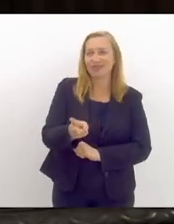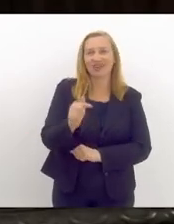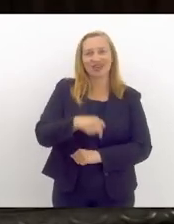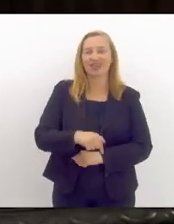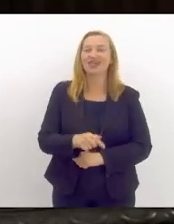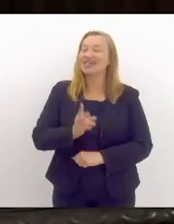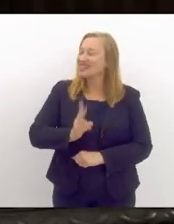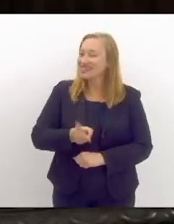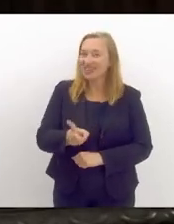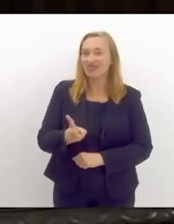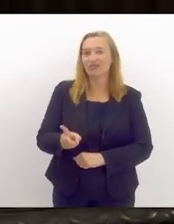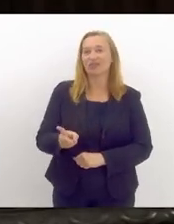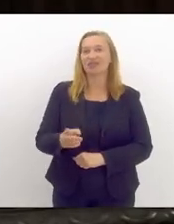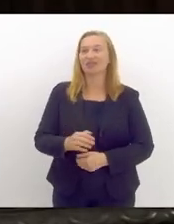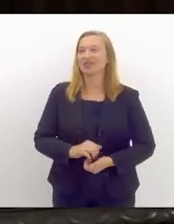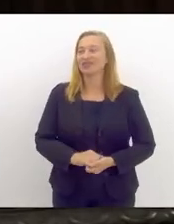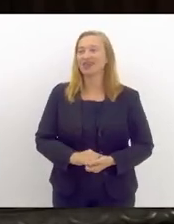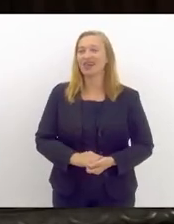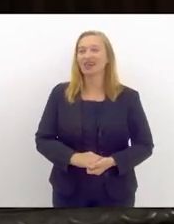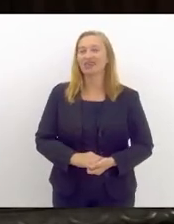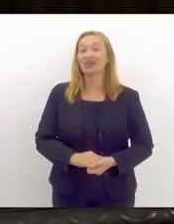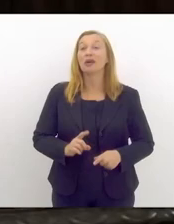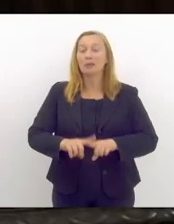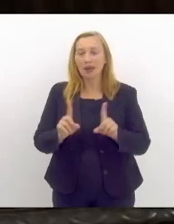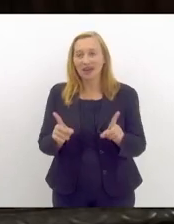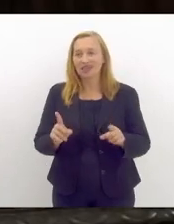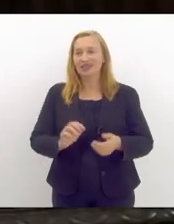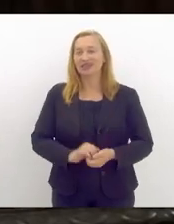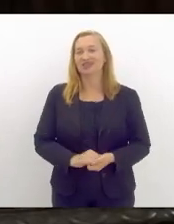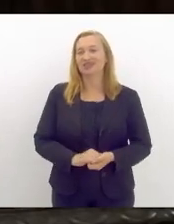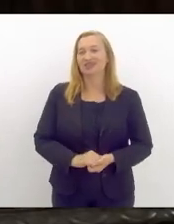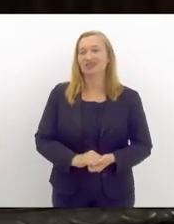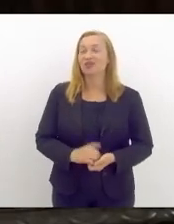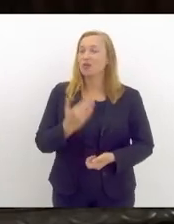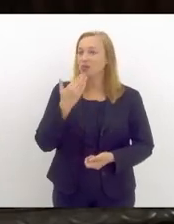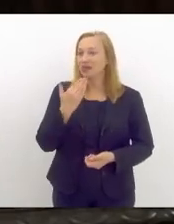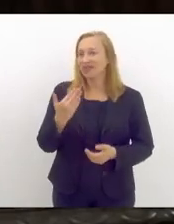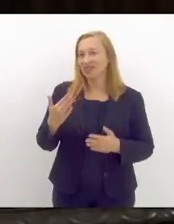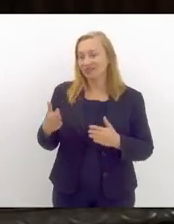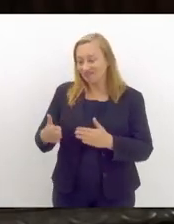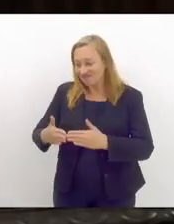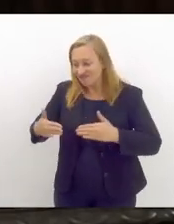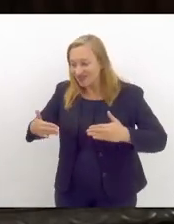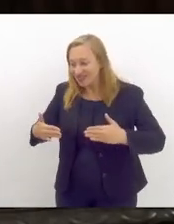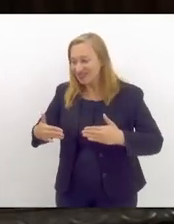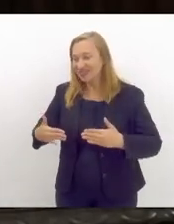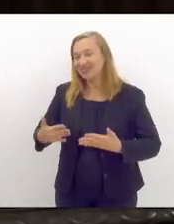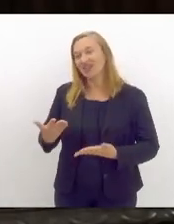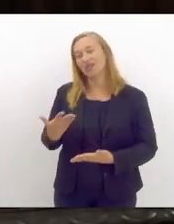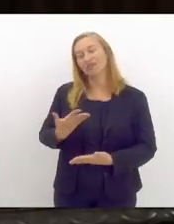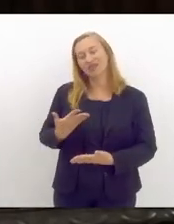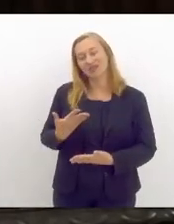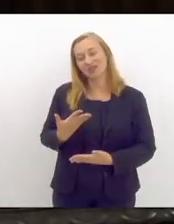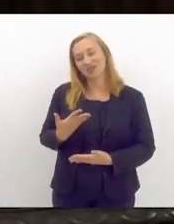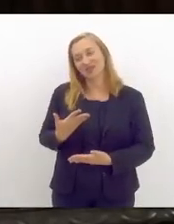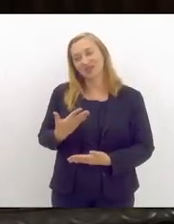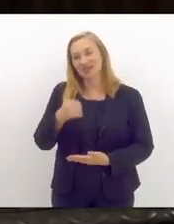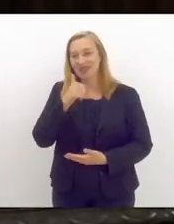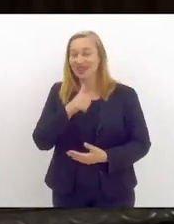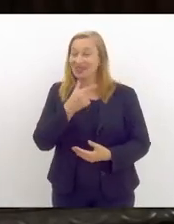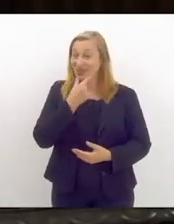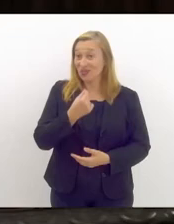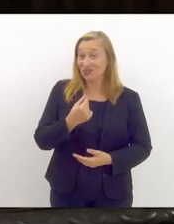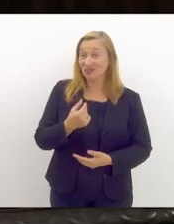sempre presente. Mas eu vou pedir licença aos meus amigos e amigas, quero